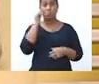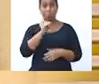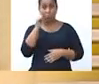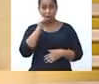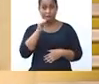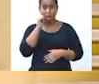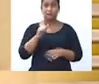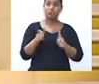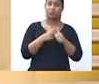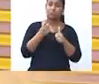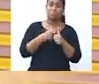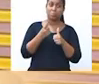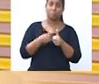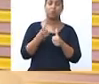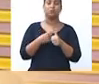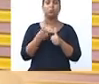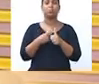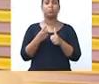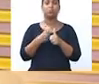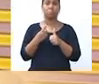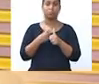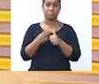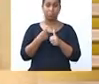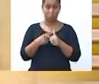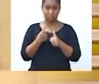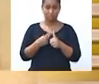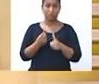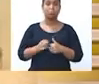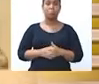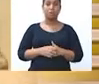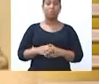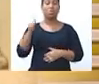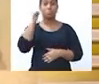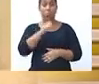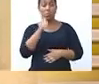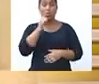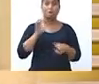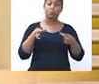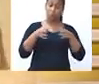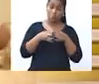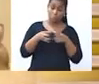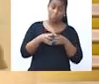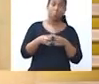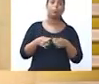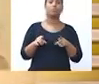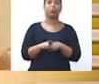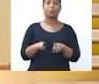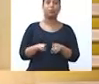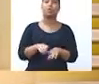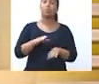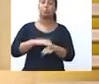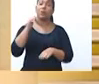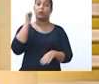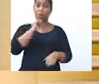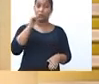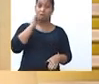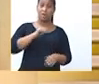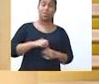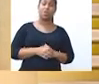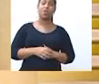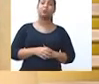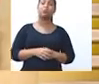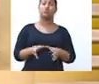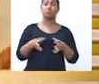mulheres como primeiro autoras, menor. Mulheres dentro de grupo, também mais mulheres dentro do grupo.